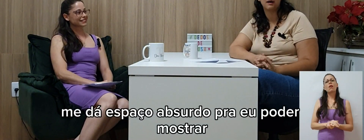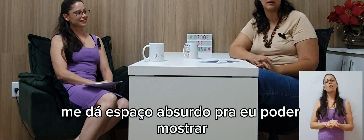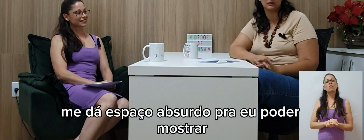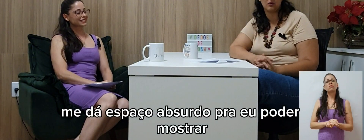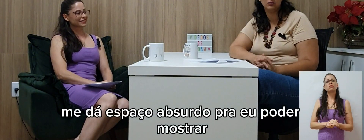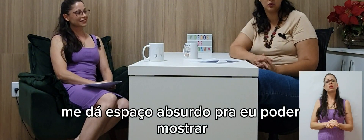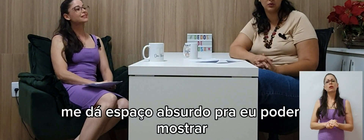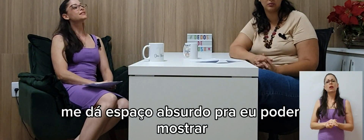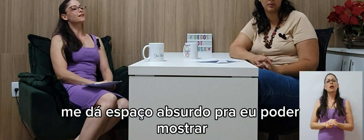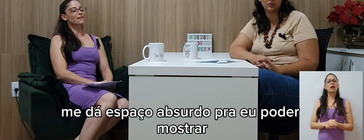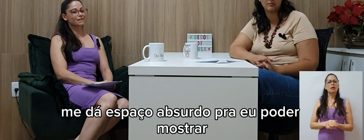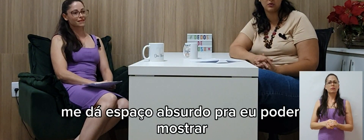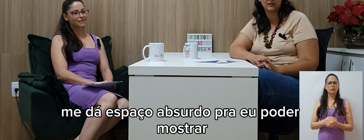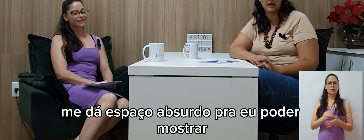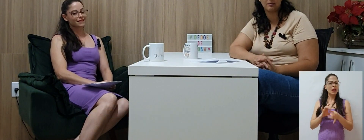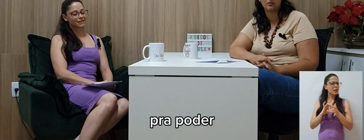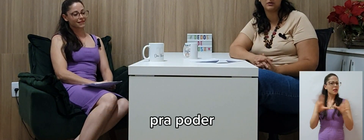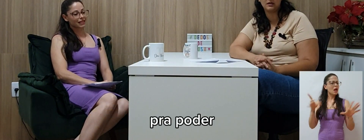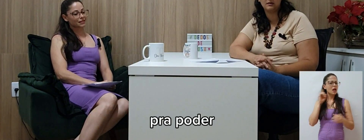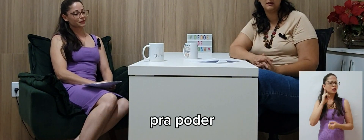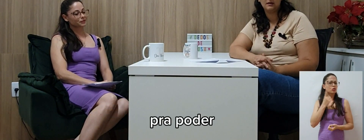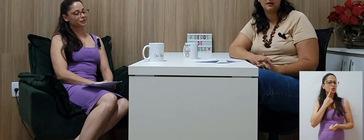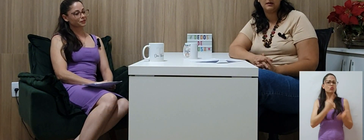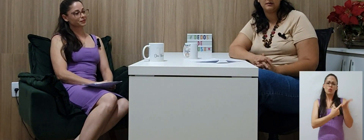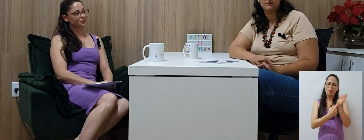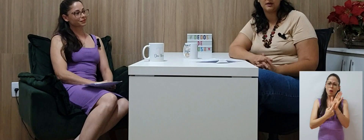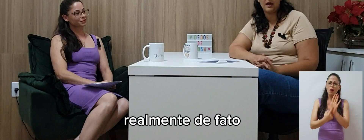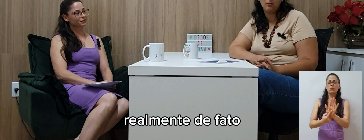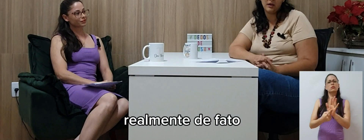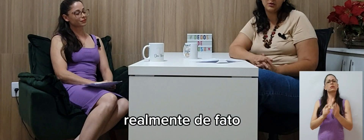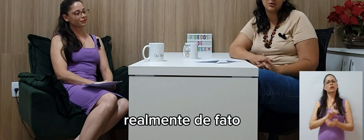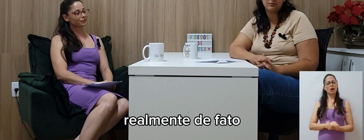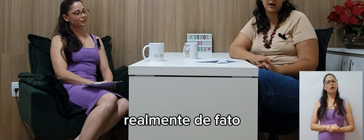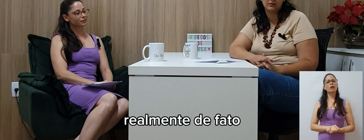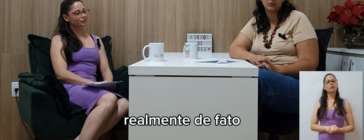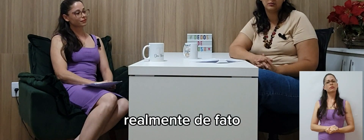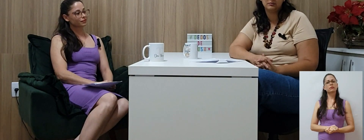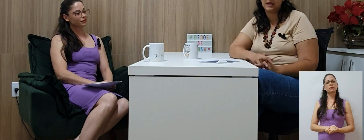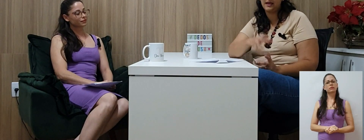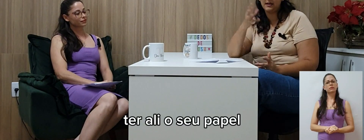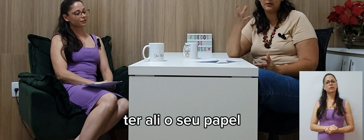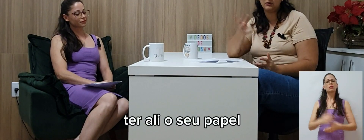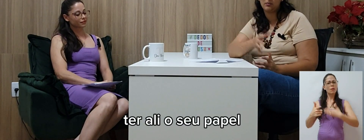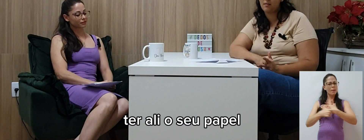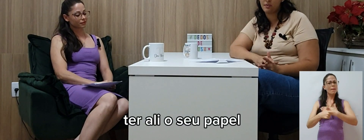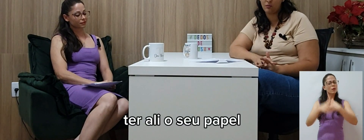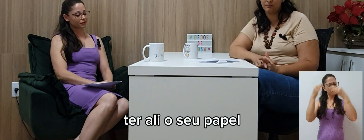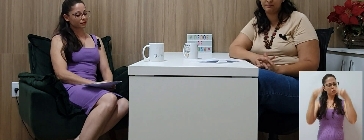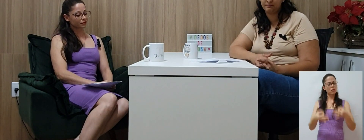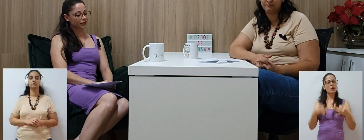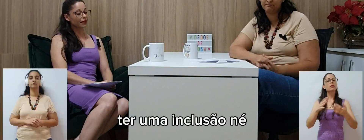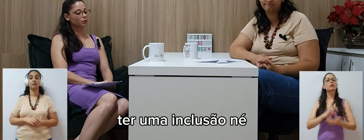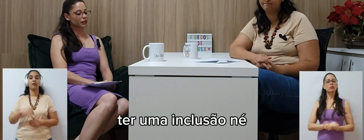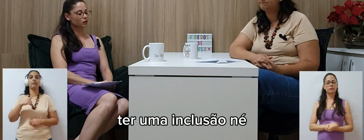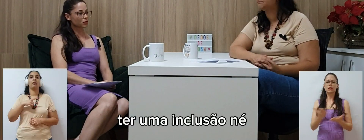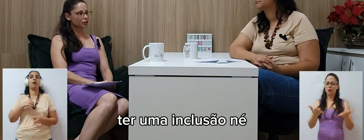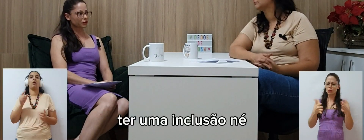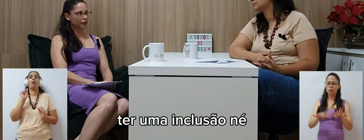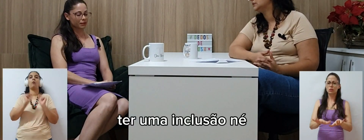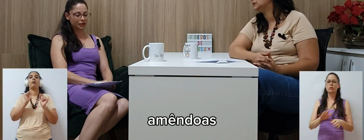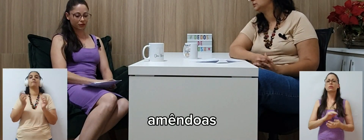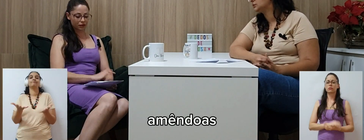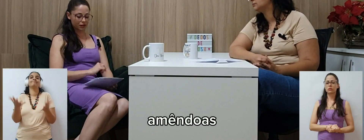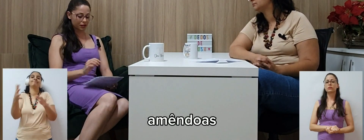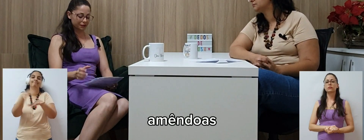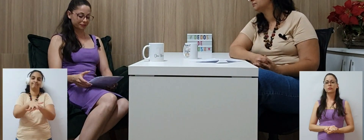Dar espaço ao surdo para poder mostrar, para poder realmente, de fato, ter ali o seu papel. Ter uma inclusão,